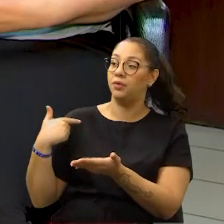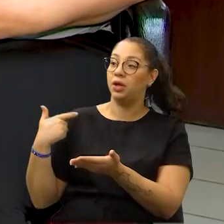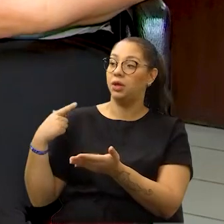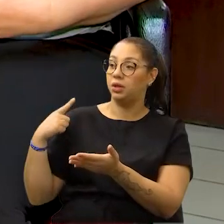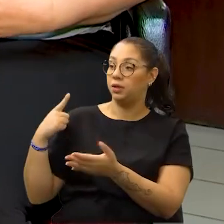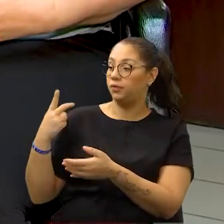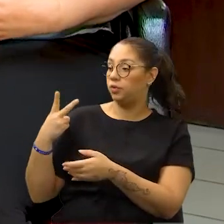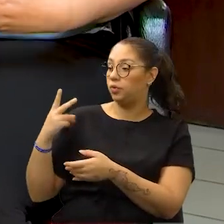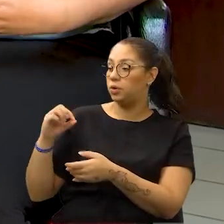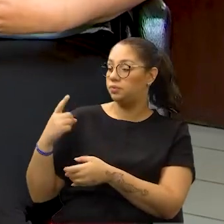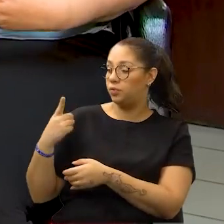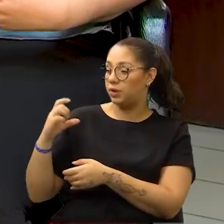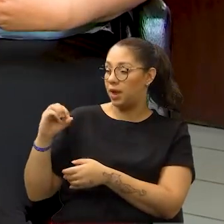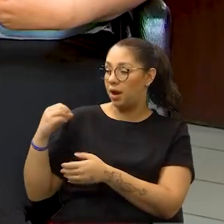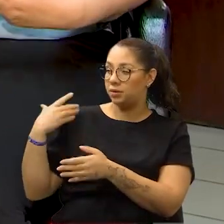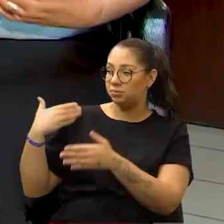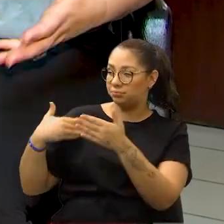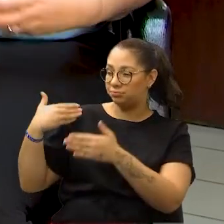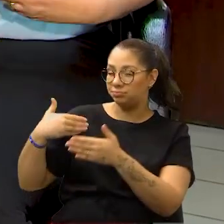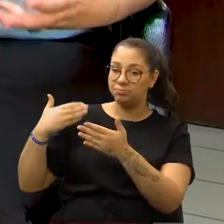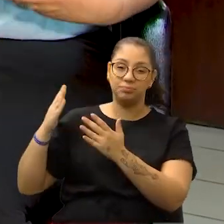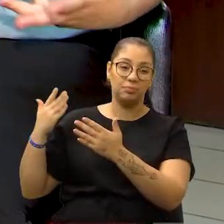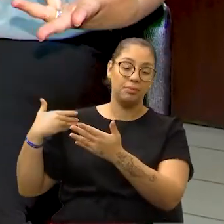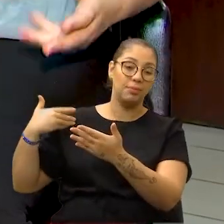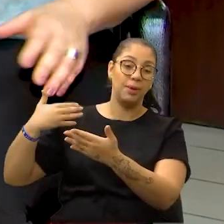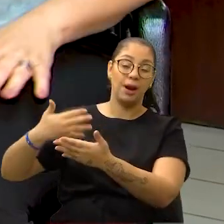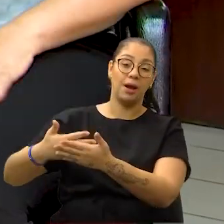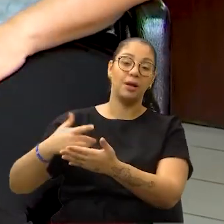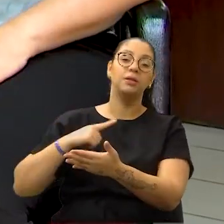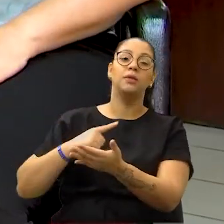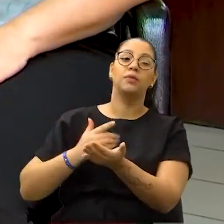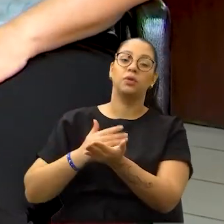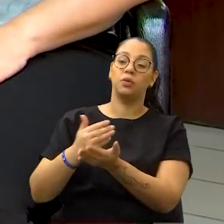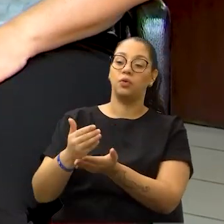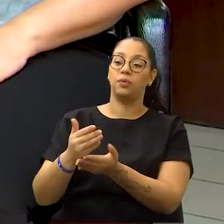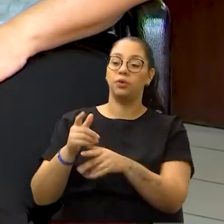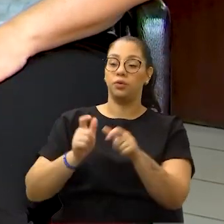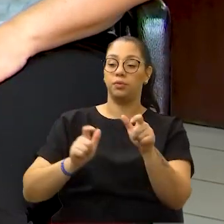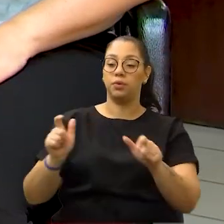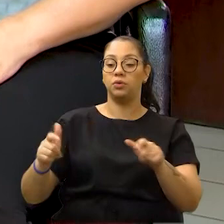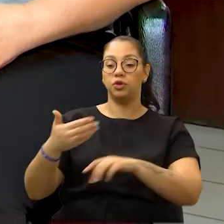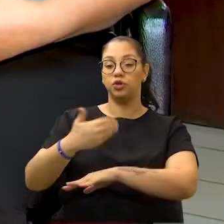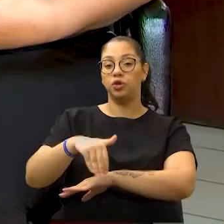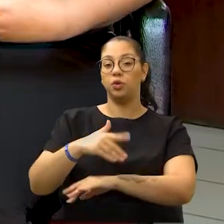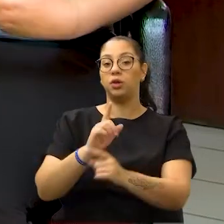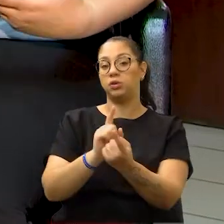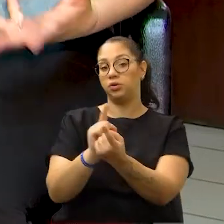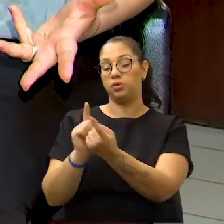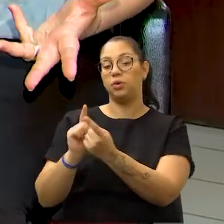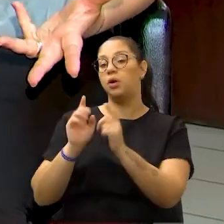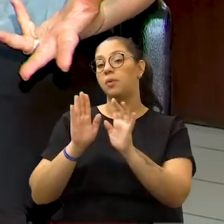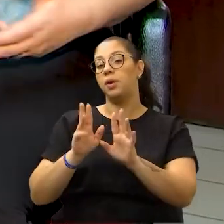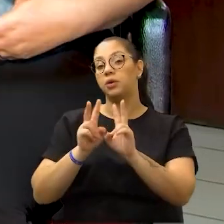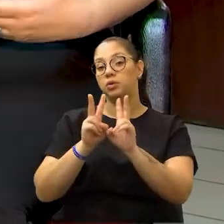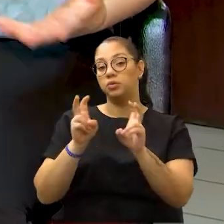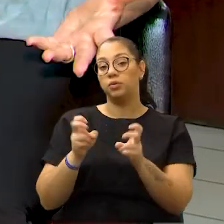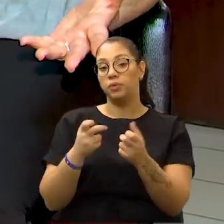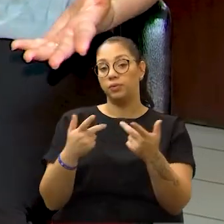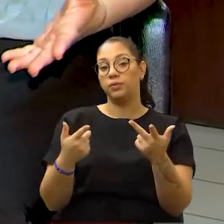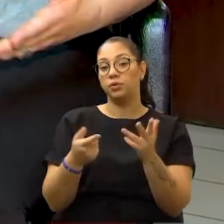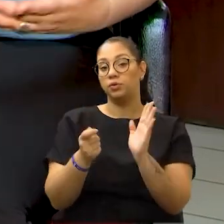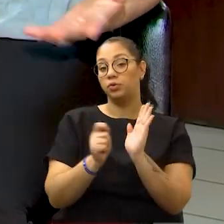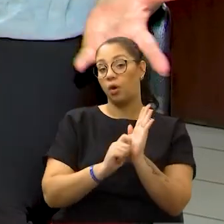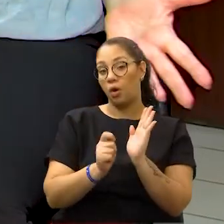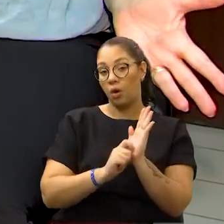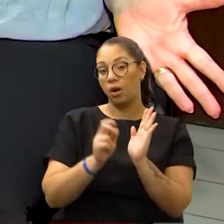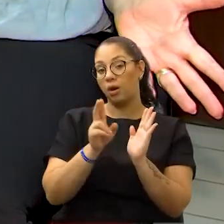Depois do ano 2010 para cá, começou o trabalho com população de rua. A questão da substância,